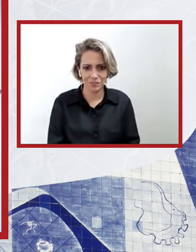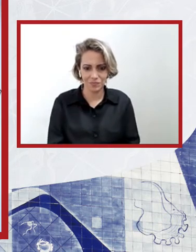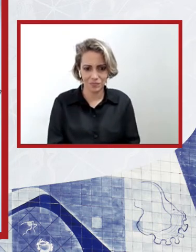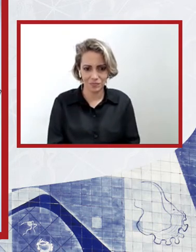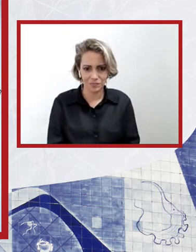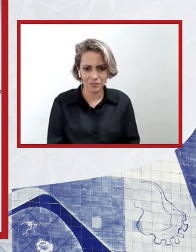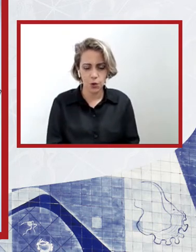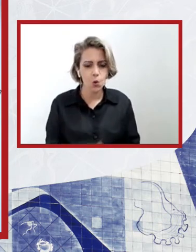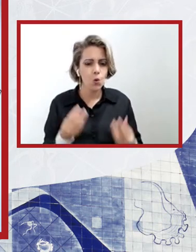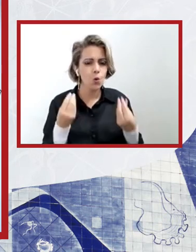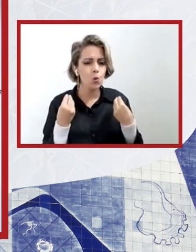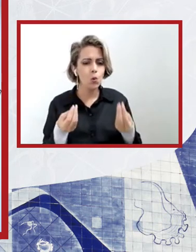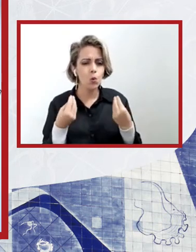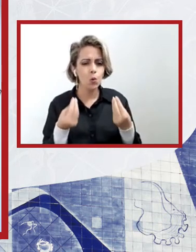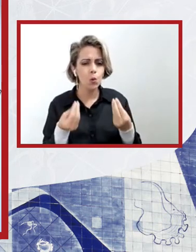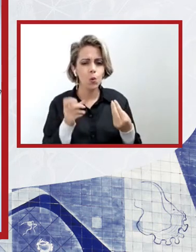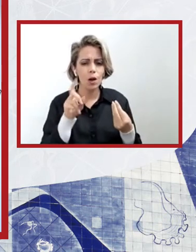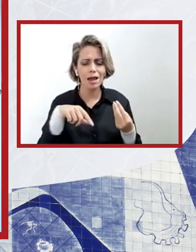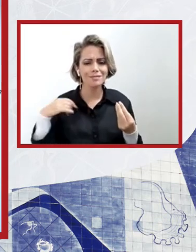essenciais,